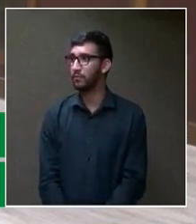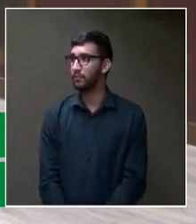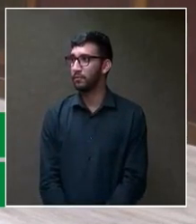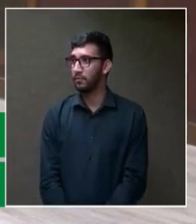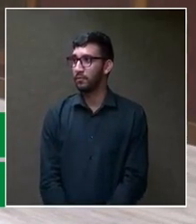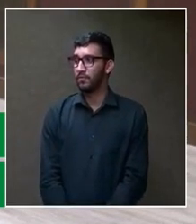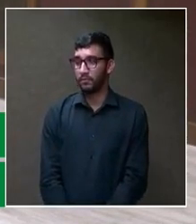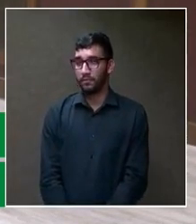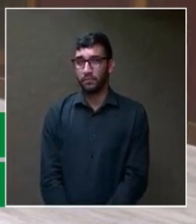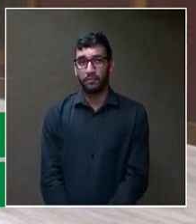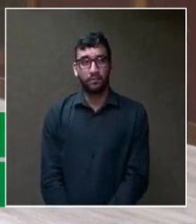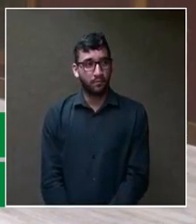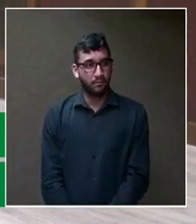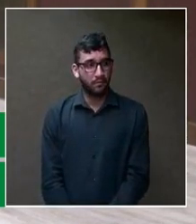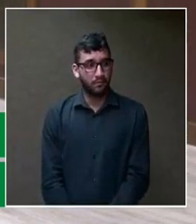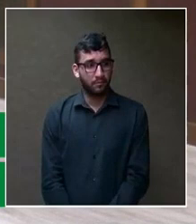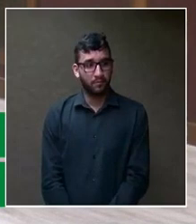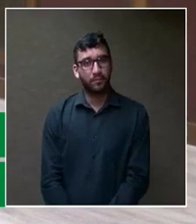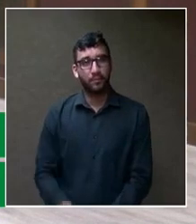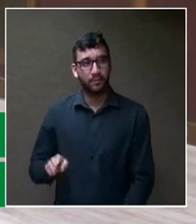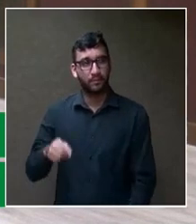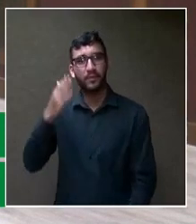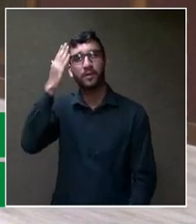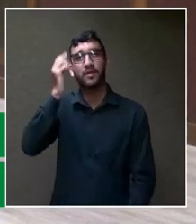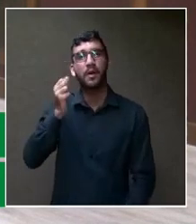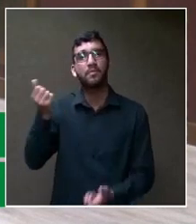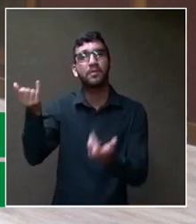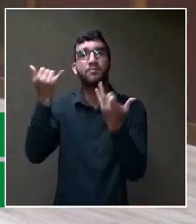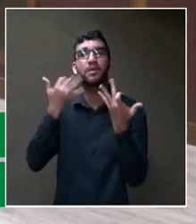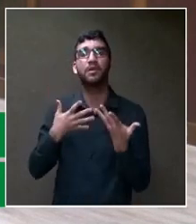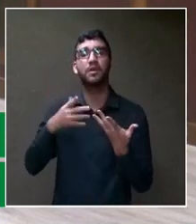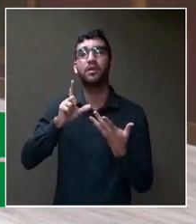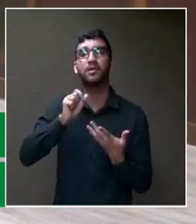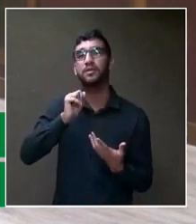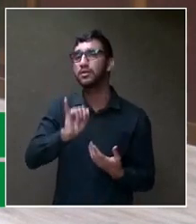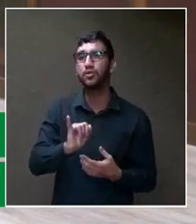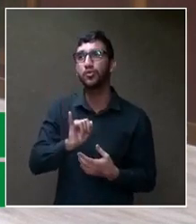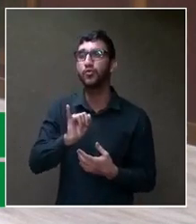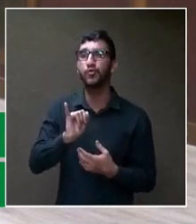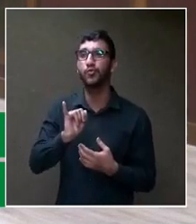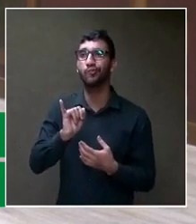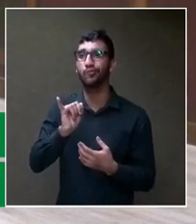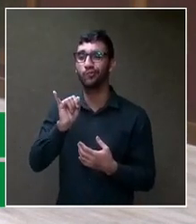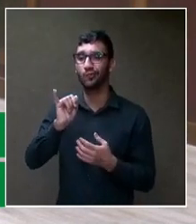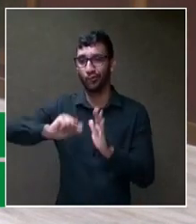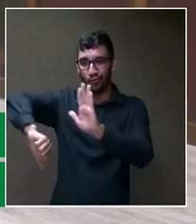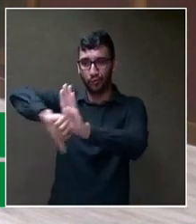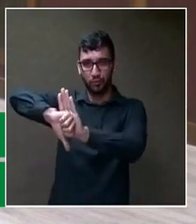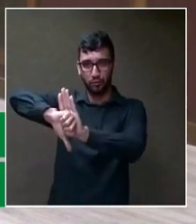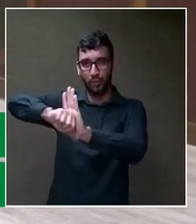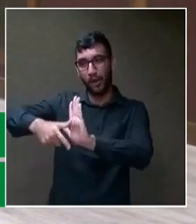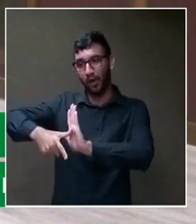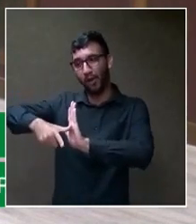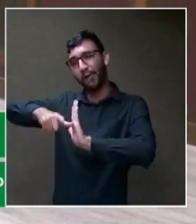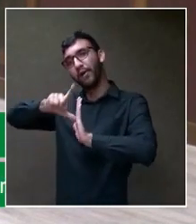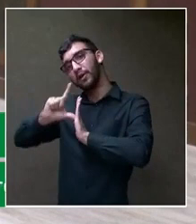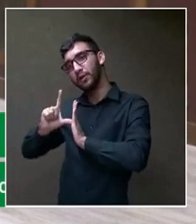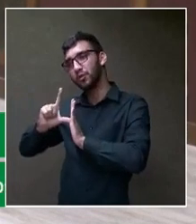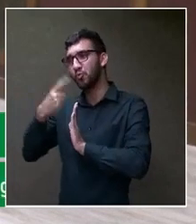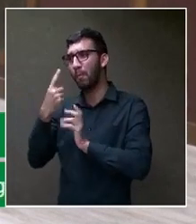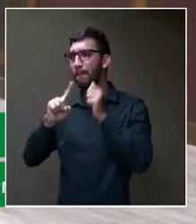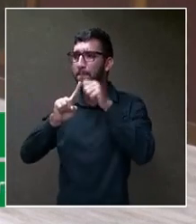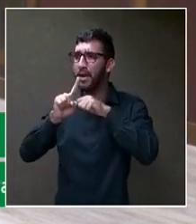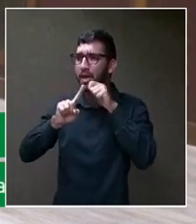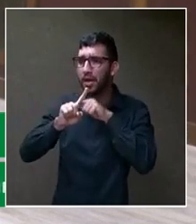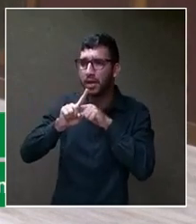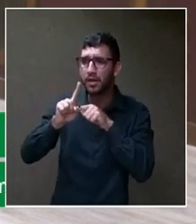A senhora sabe me dizer se antes do fato, algum tempo antes, um mês, um